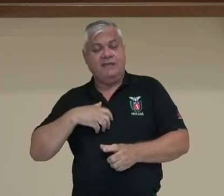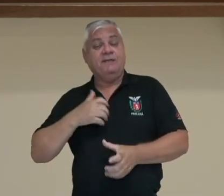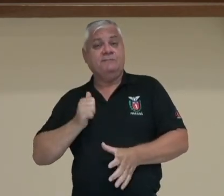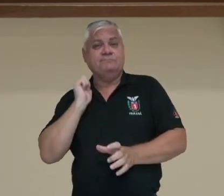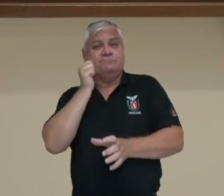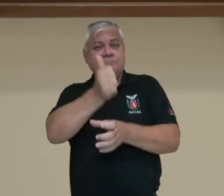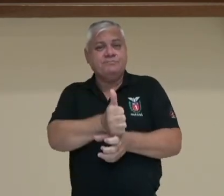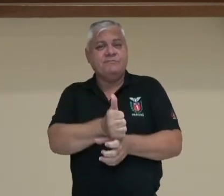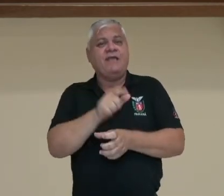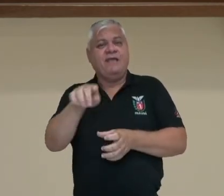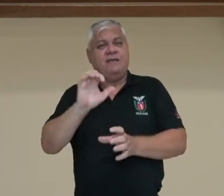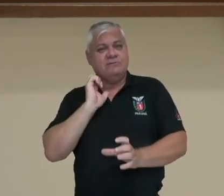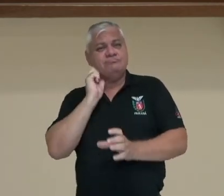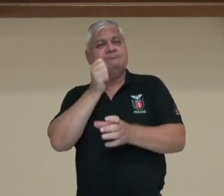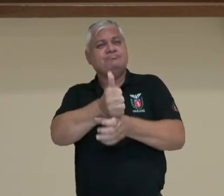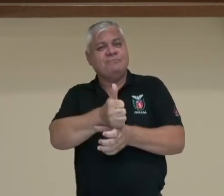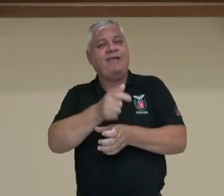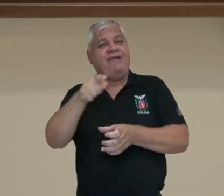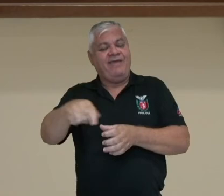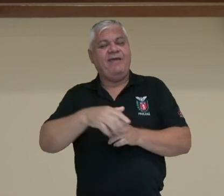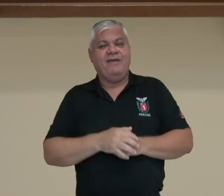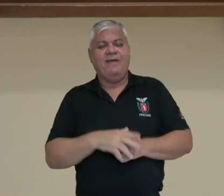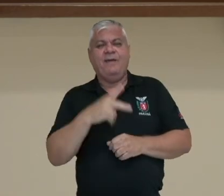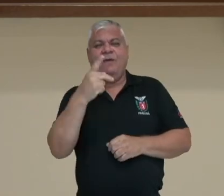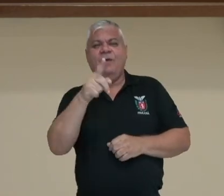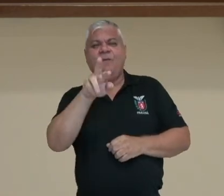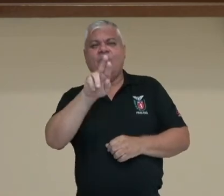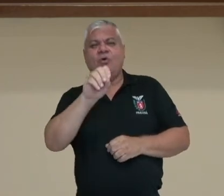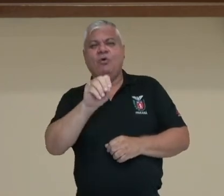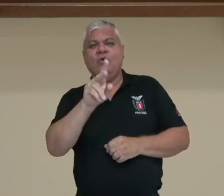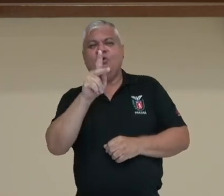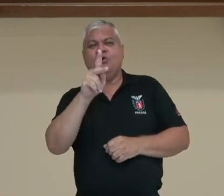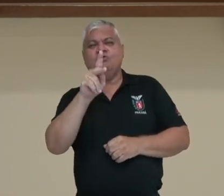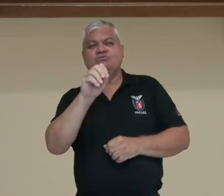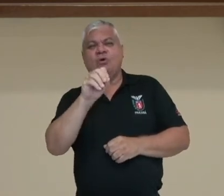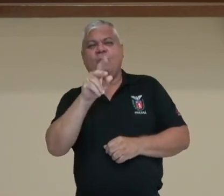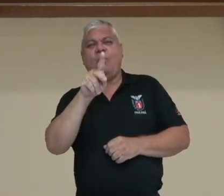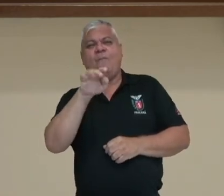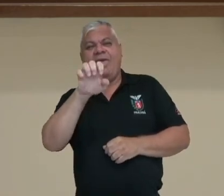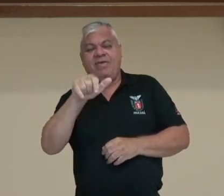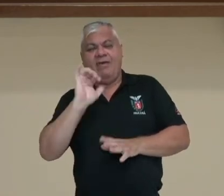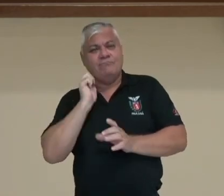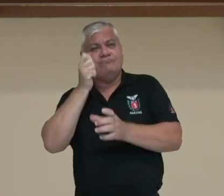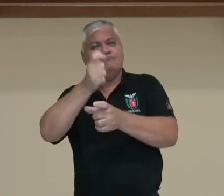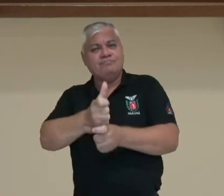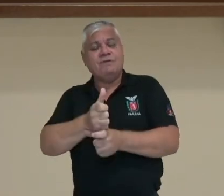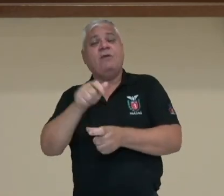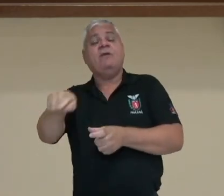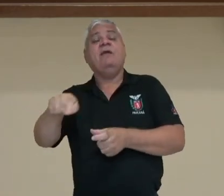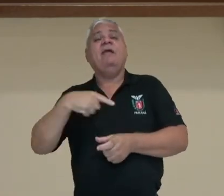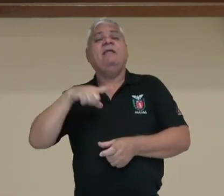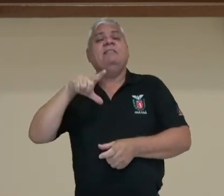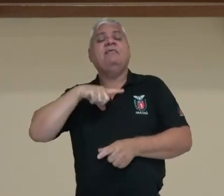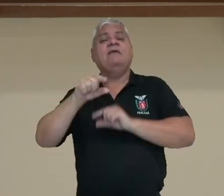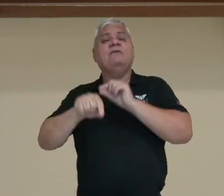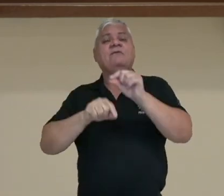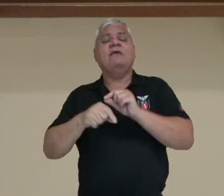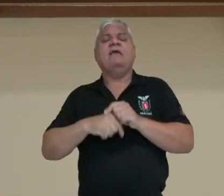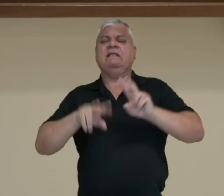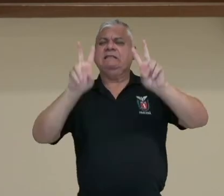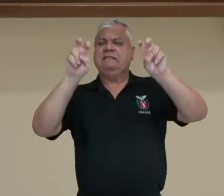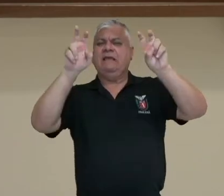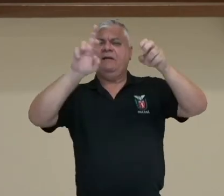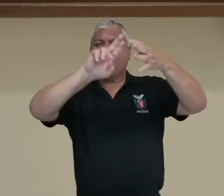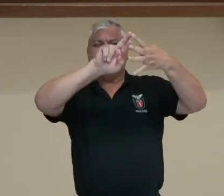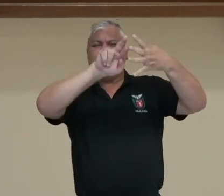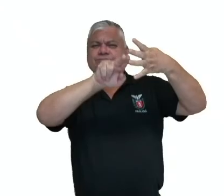de personificação. Quanto aos recursos utilizados em poemas de cordel, nós encontramos. Quanto ao tema, são temas diversos, trabalhados